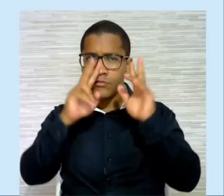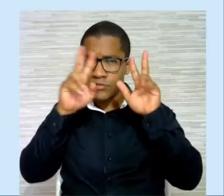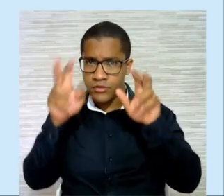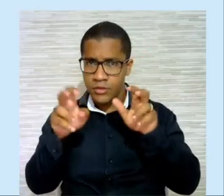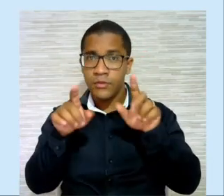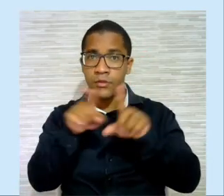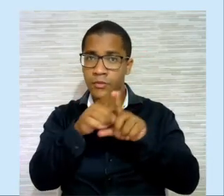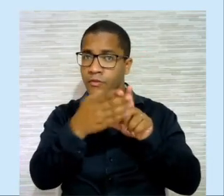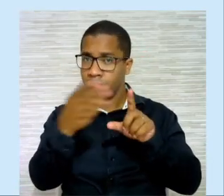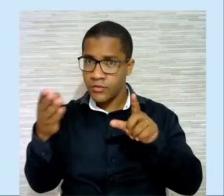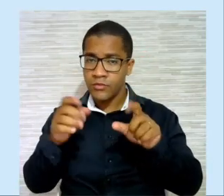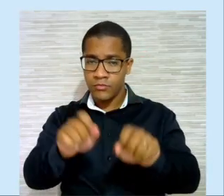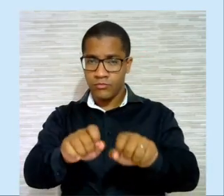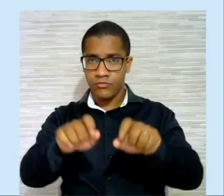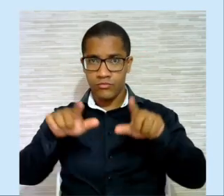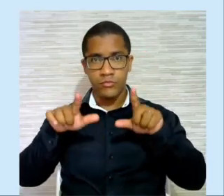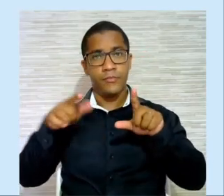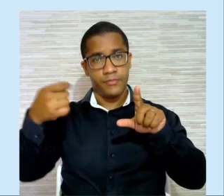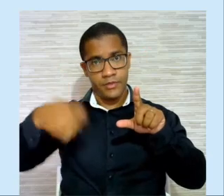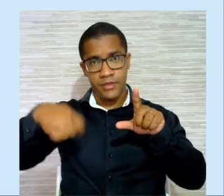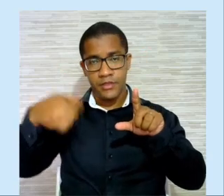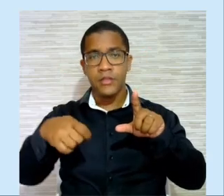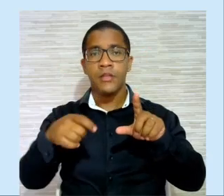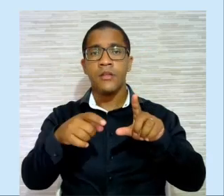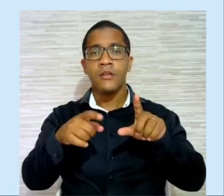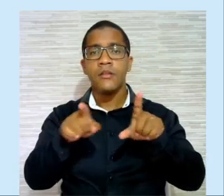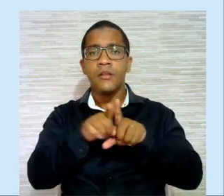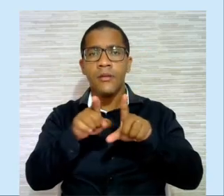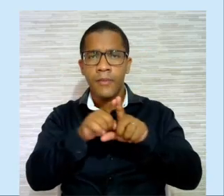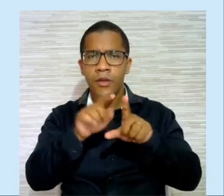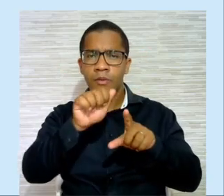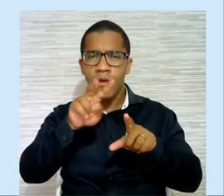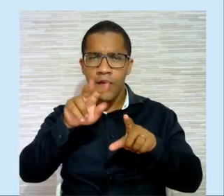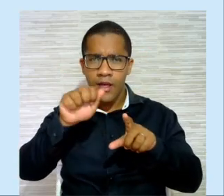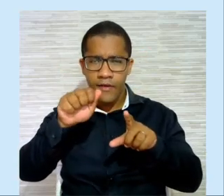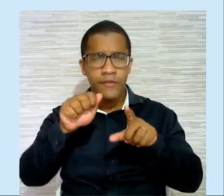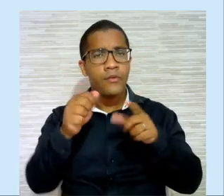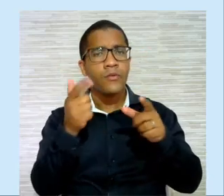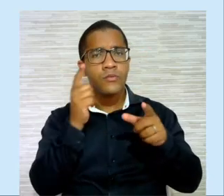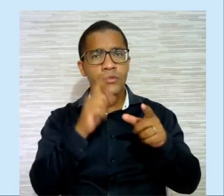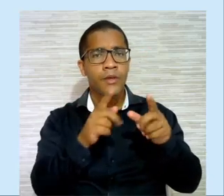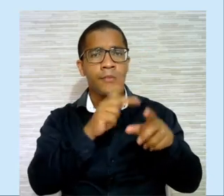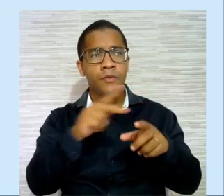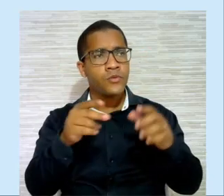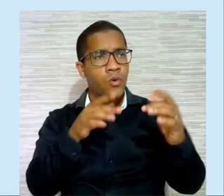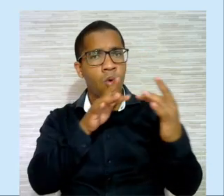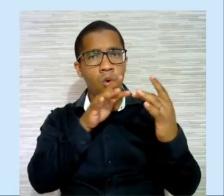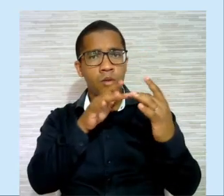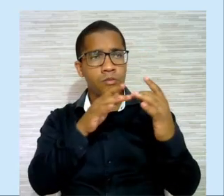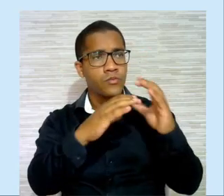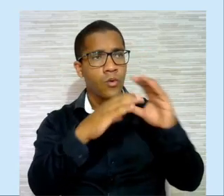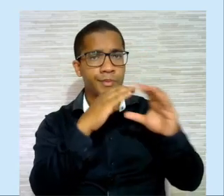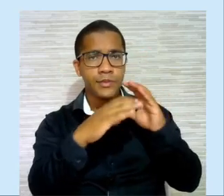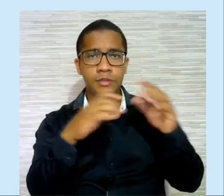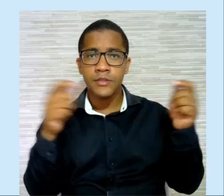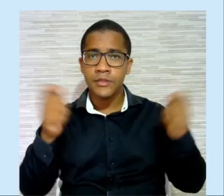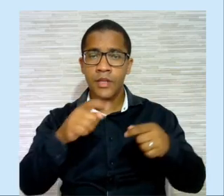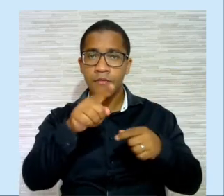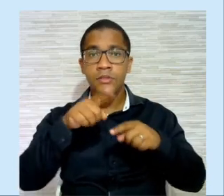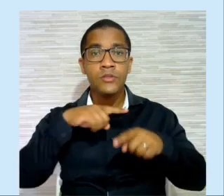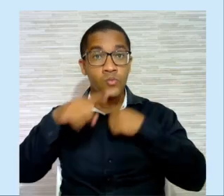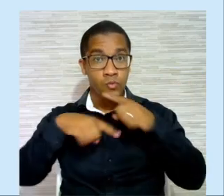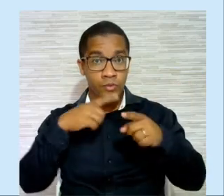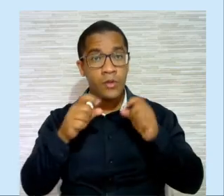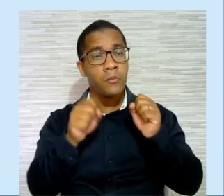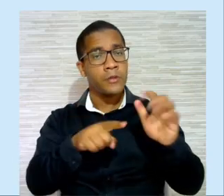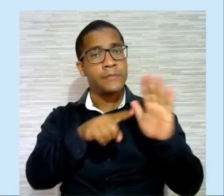acesse. Uma coisa também que você pode fazer na plataforma AVA é entrar em contato com o professor. Caso você tenha alguma dúvida, é interessante também que você